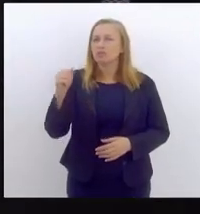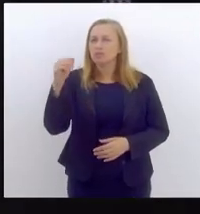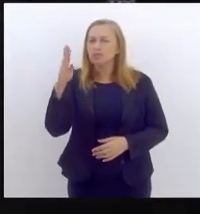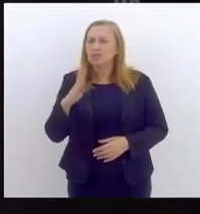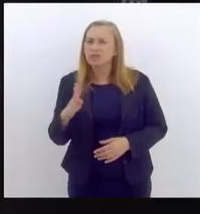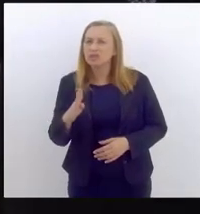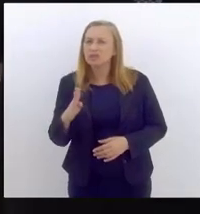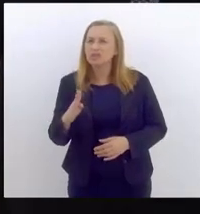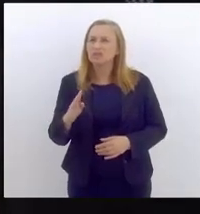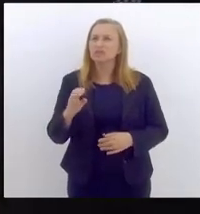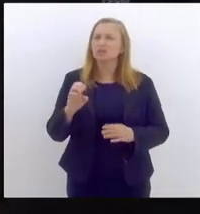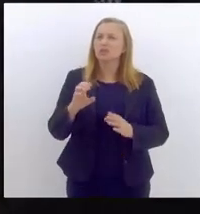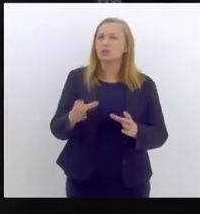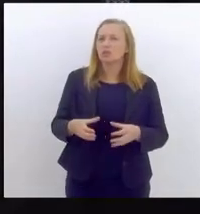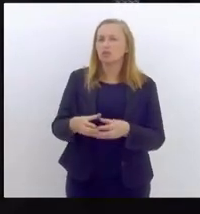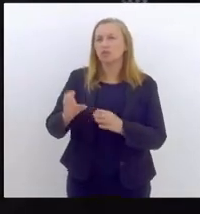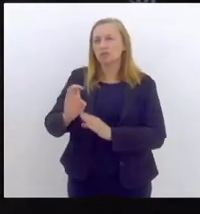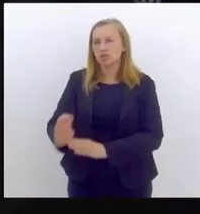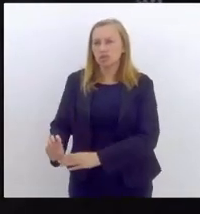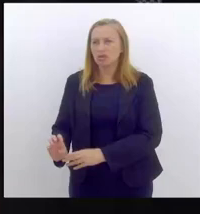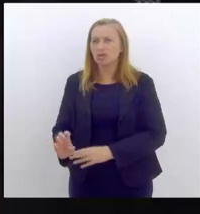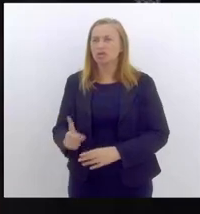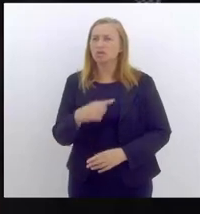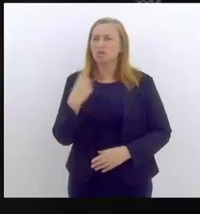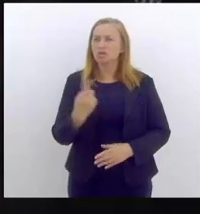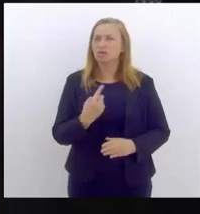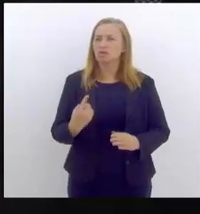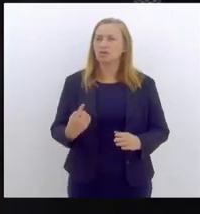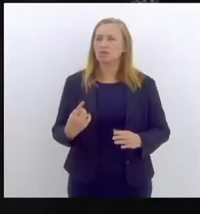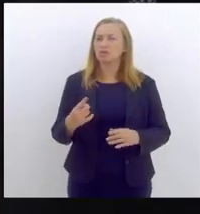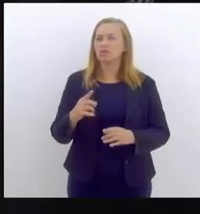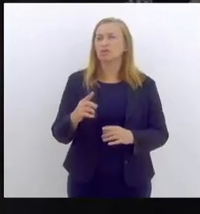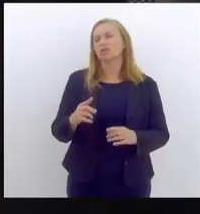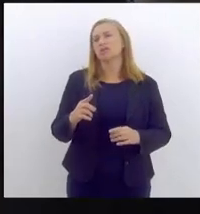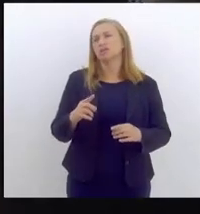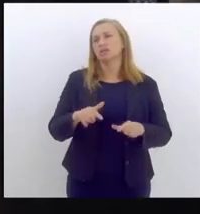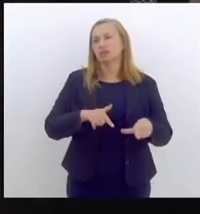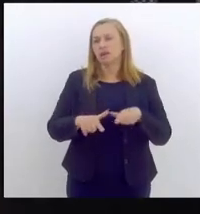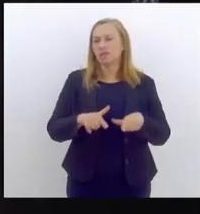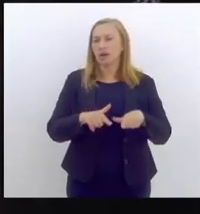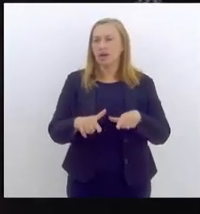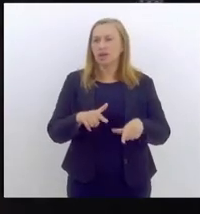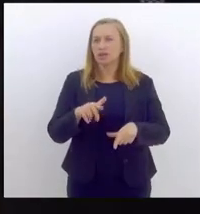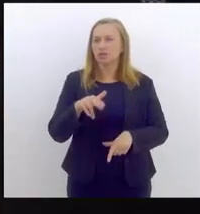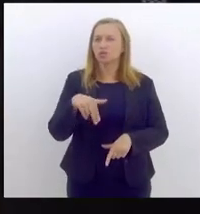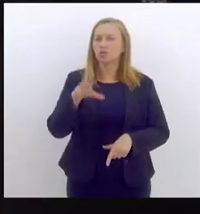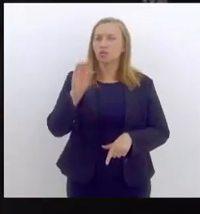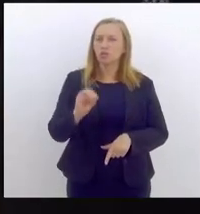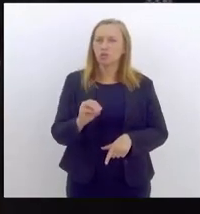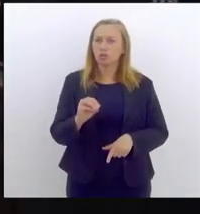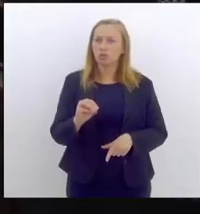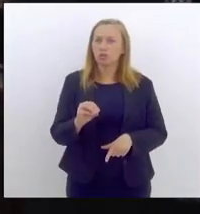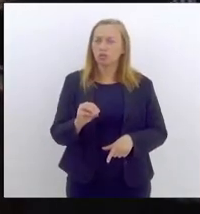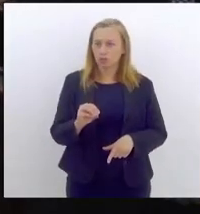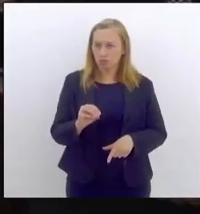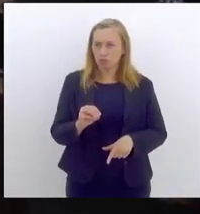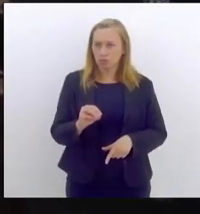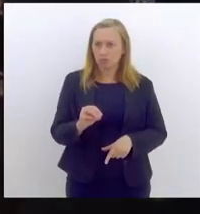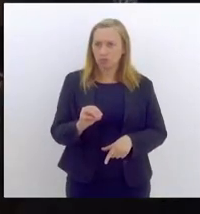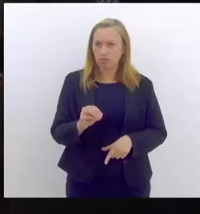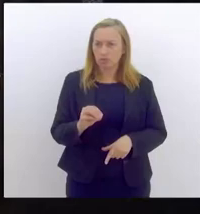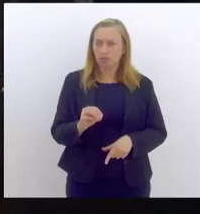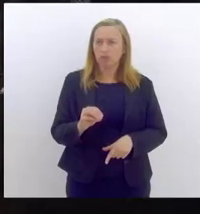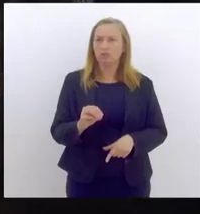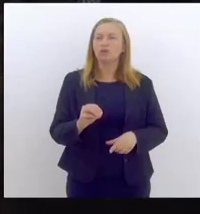esquerda, a nossa mandata decide pela abstenção, desejando a todas e todos o exercício republicano da